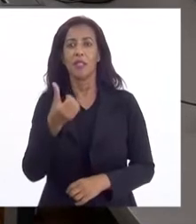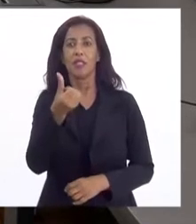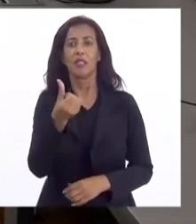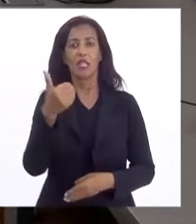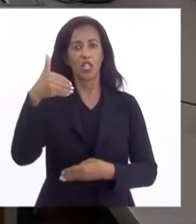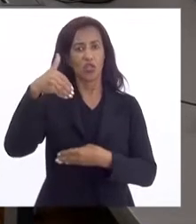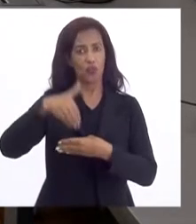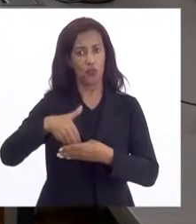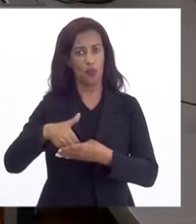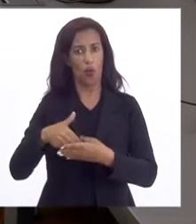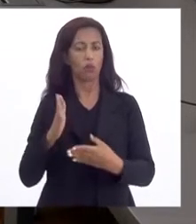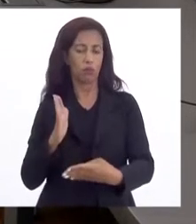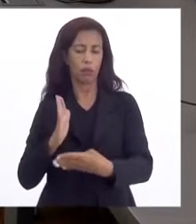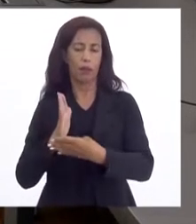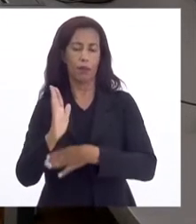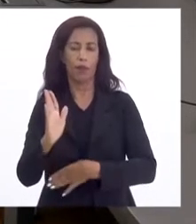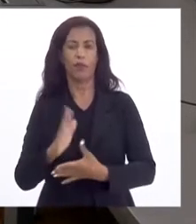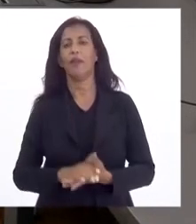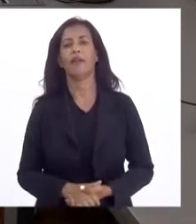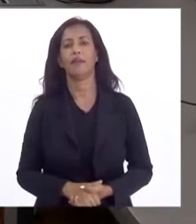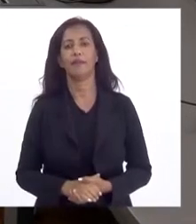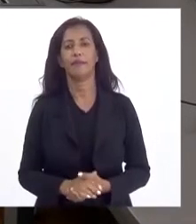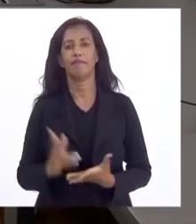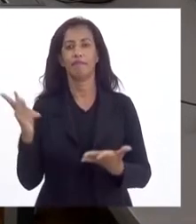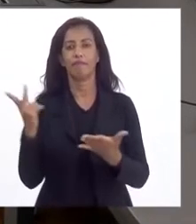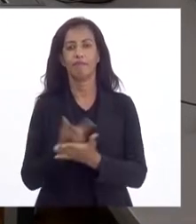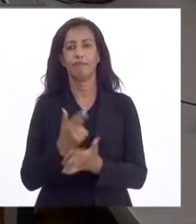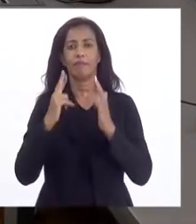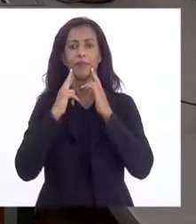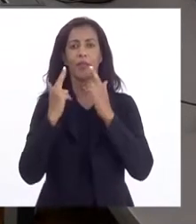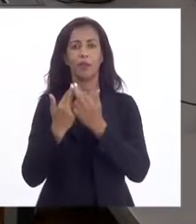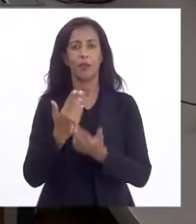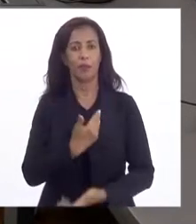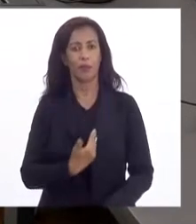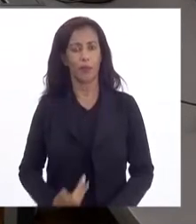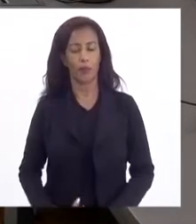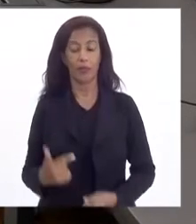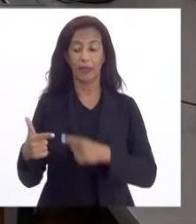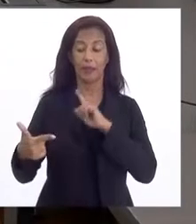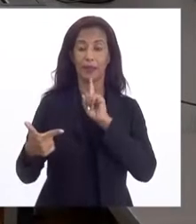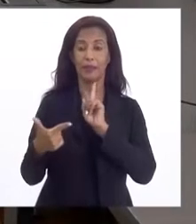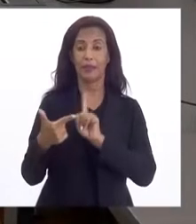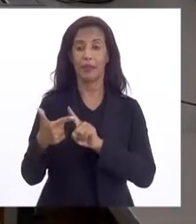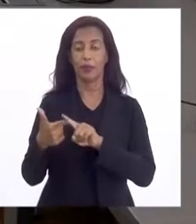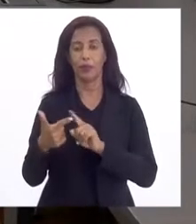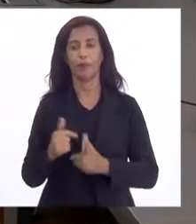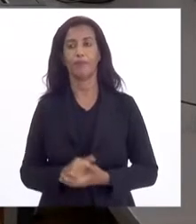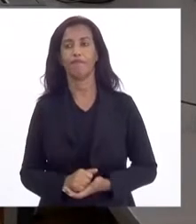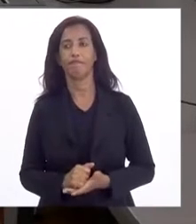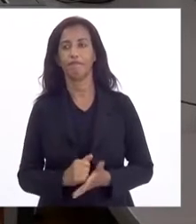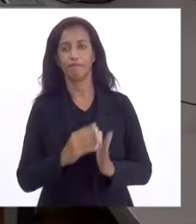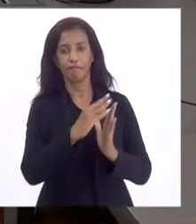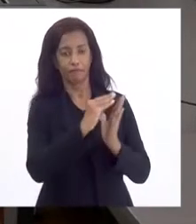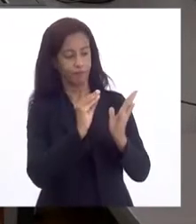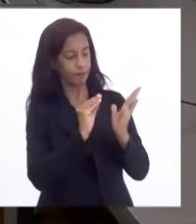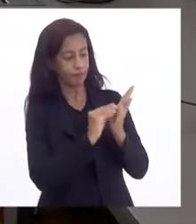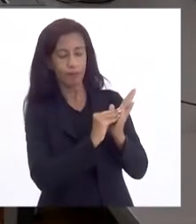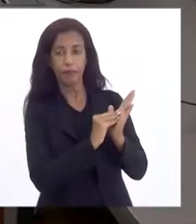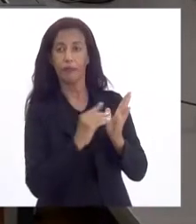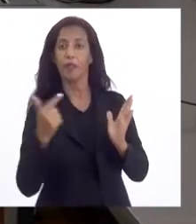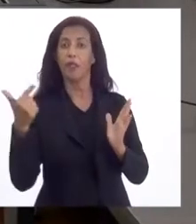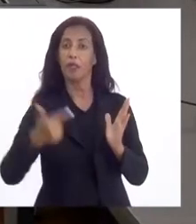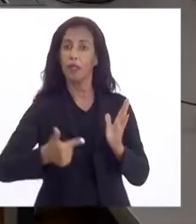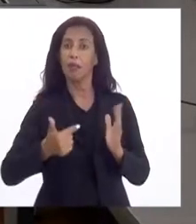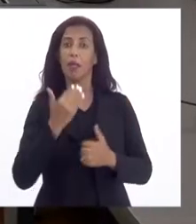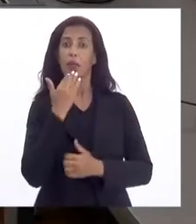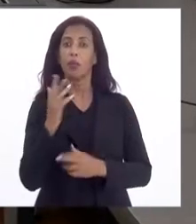votos a favor, está aprovada a realização da audiência pública. O segundo item da pauta também é uma deliberação de